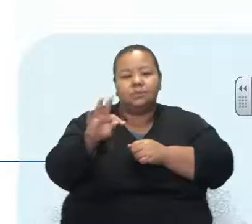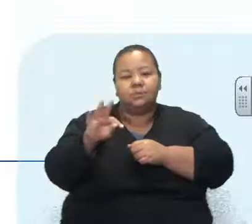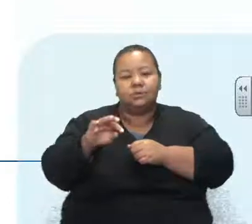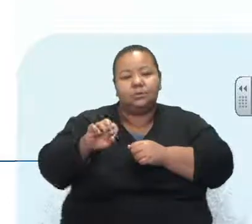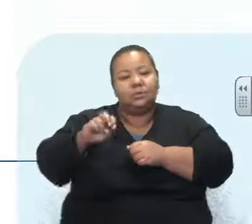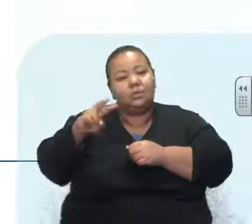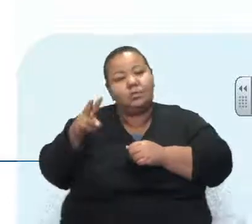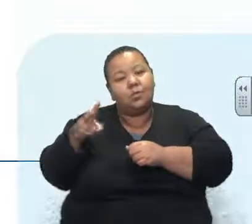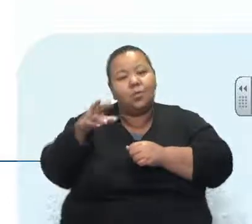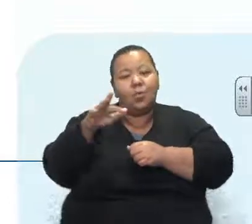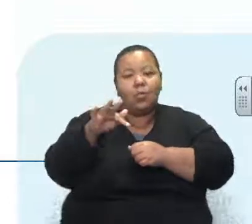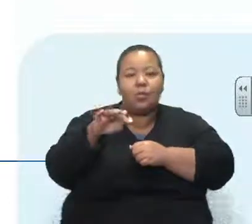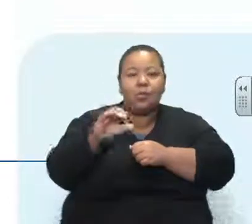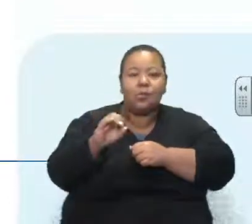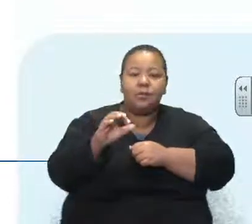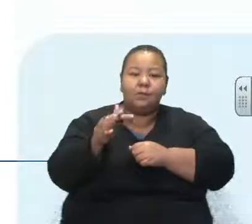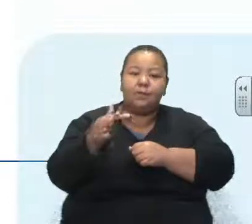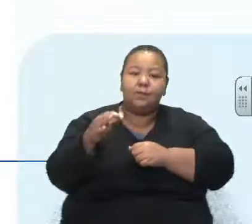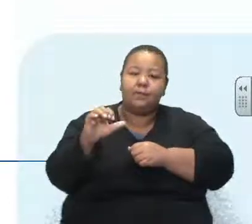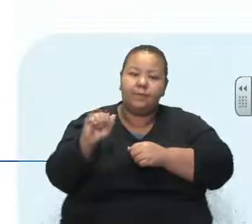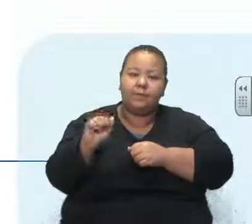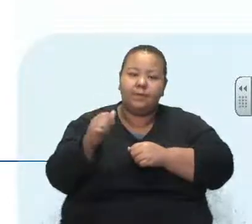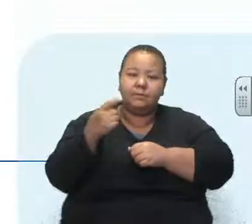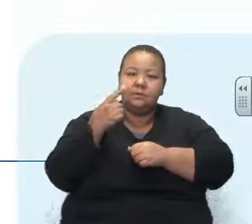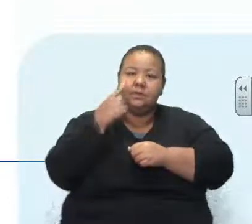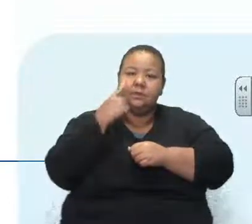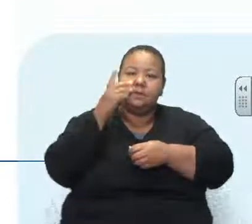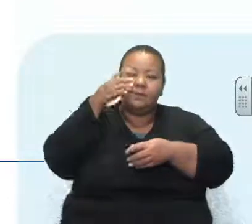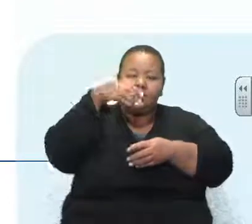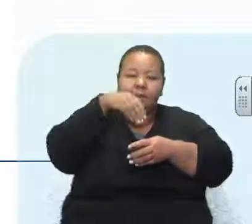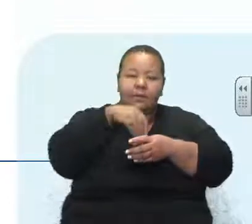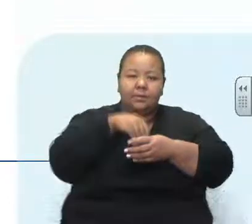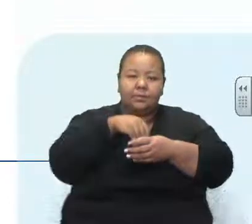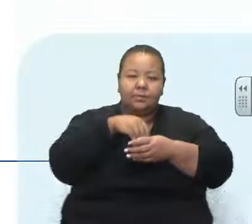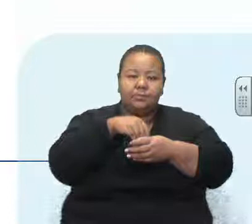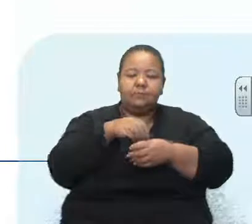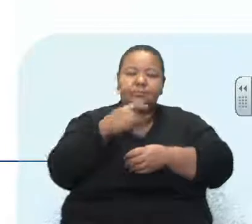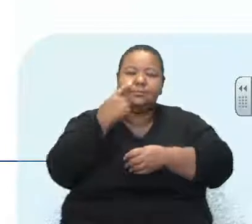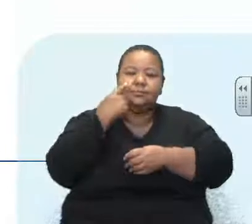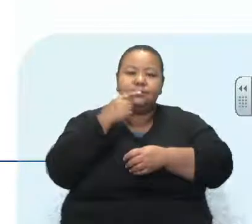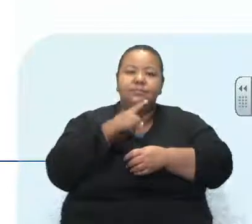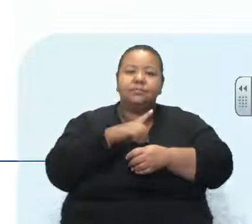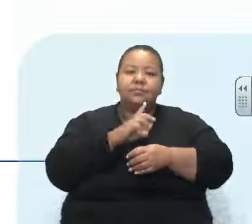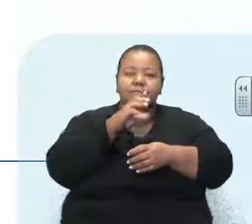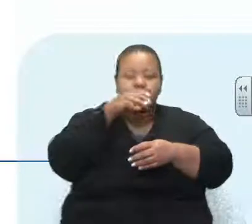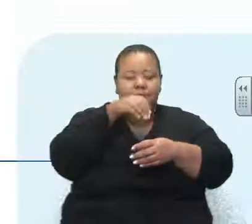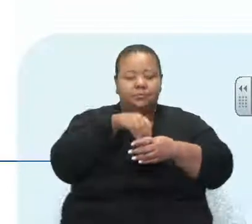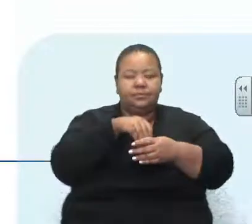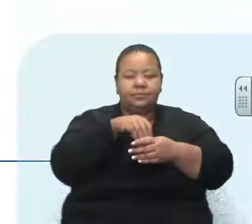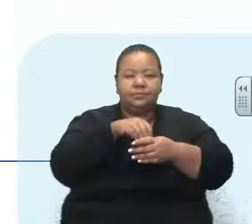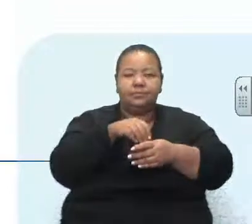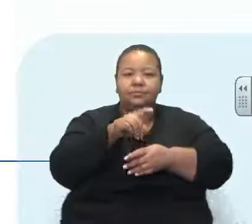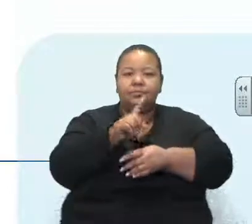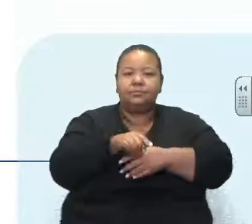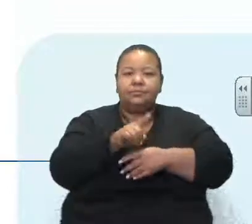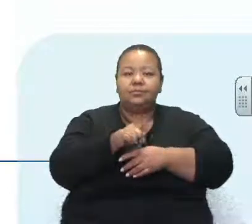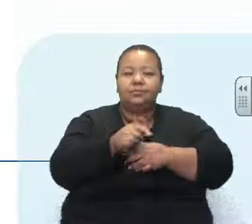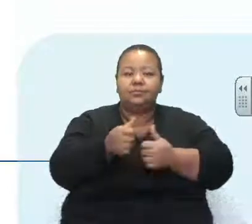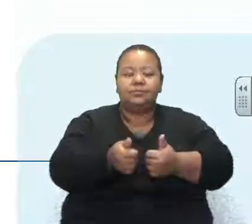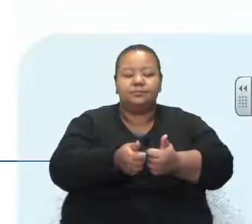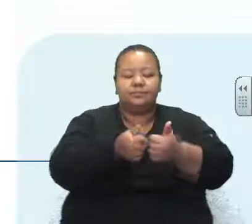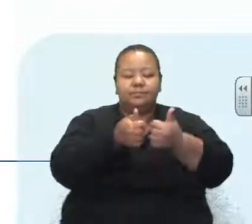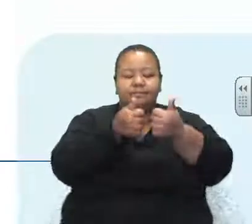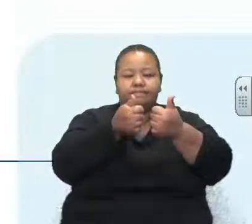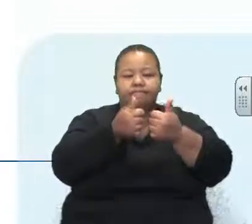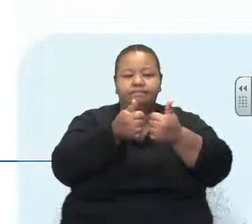É fazer a análise do ambiente interno e externo da minha empresa. Então, o que eu tenho aqui nos fatores internos, que são